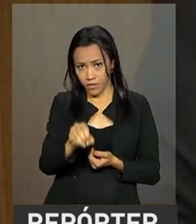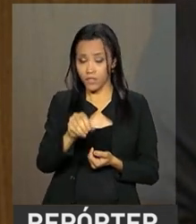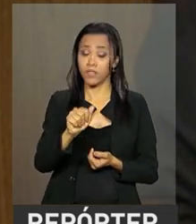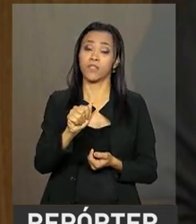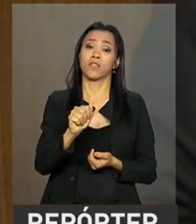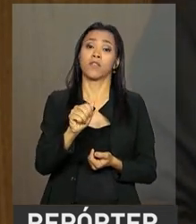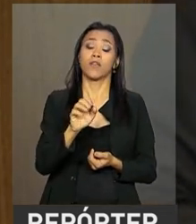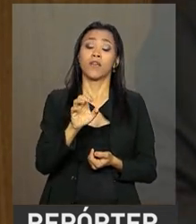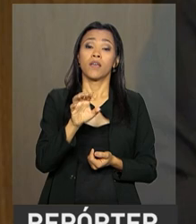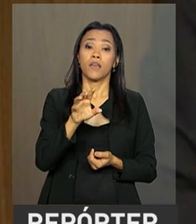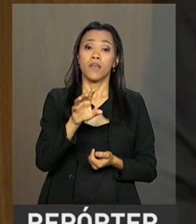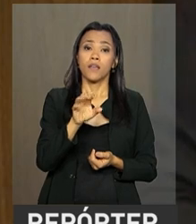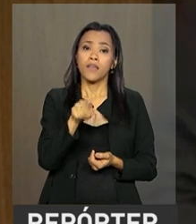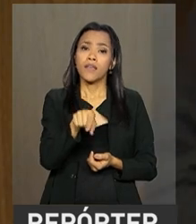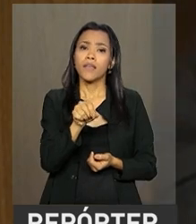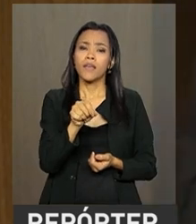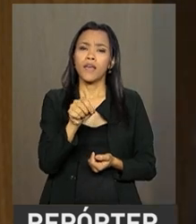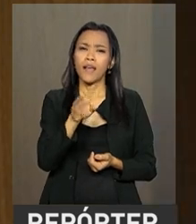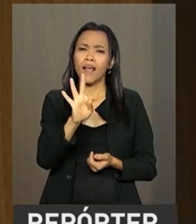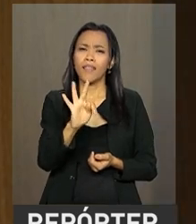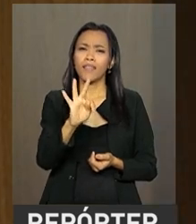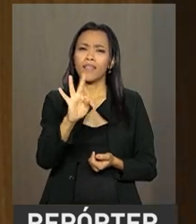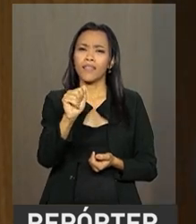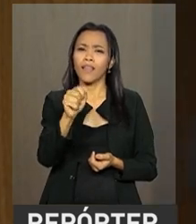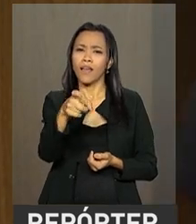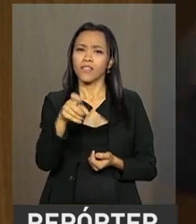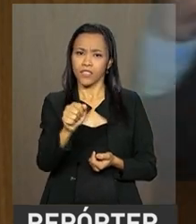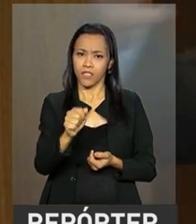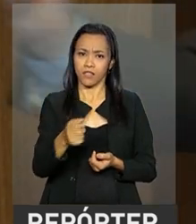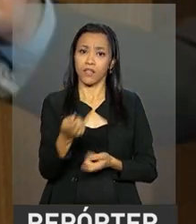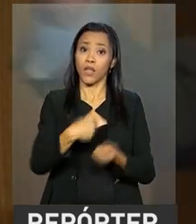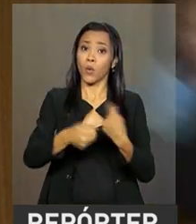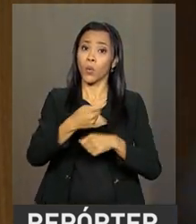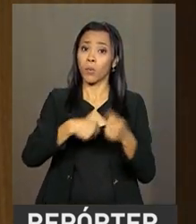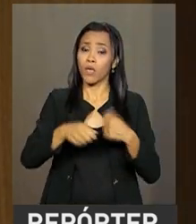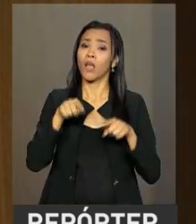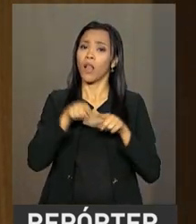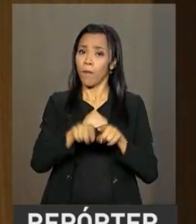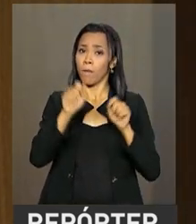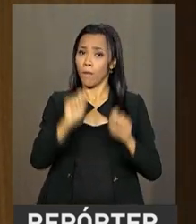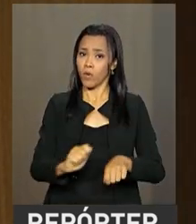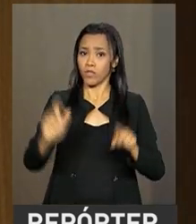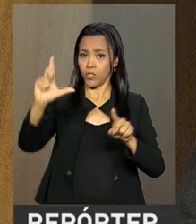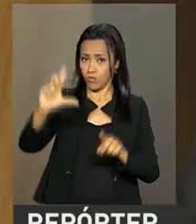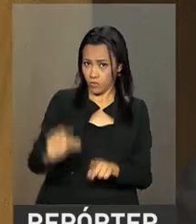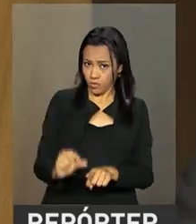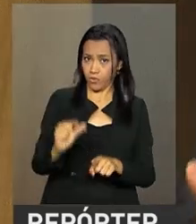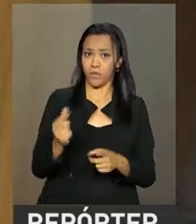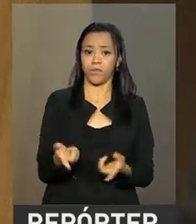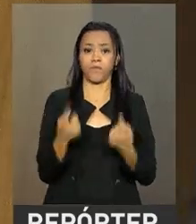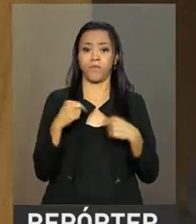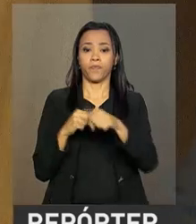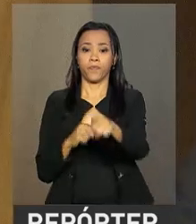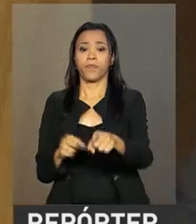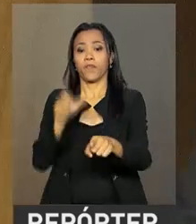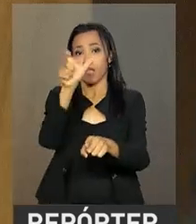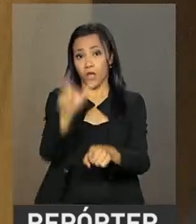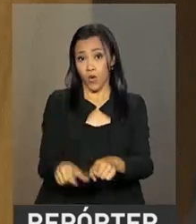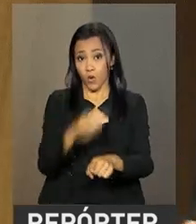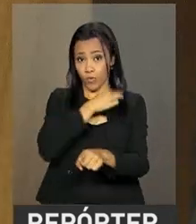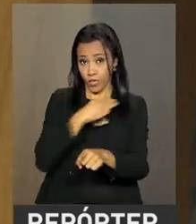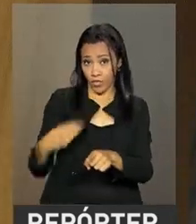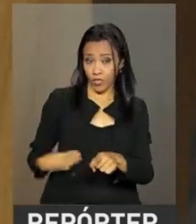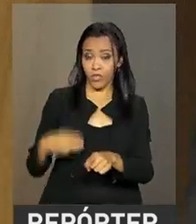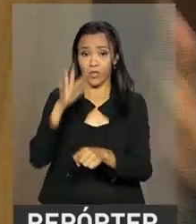economia aquela taxa básica também possa ser menor no médio e longo prazo o ministro da Fazenda